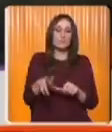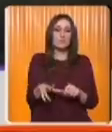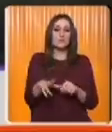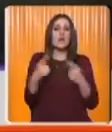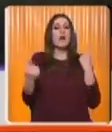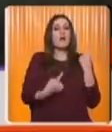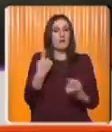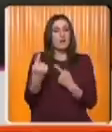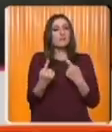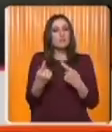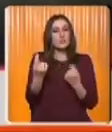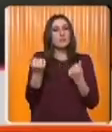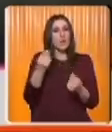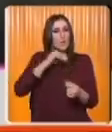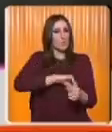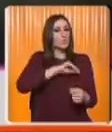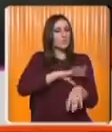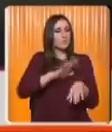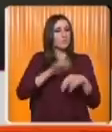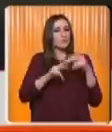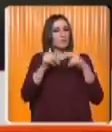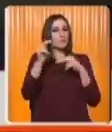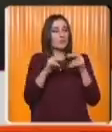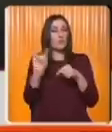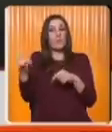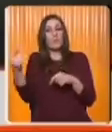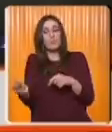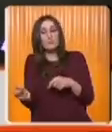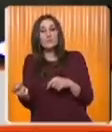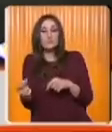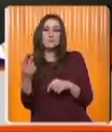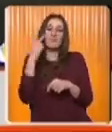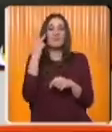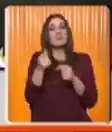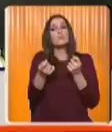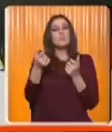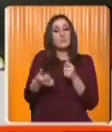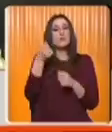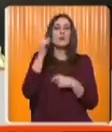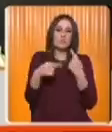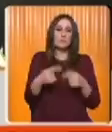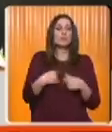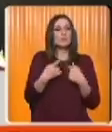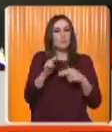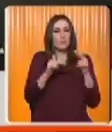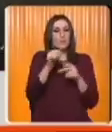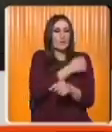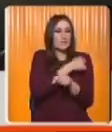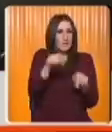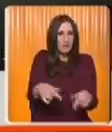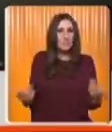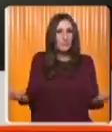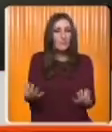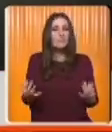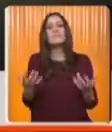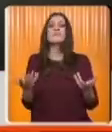aliás, alguns até fizeram lá bom dinheiro à conta da construção civil. Outros, pelo menos, tiveram uma vida melhor e conseguiram depois construir uma casinha cá. Portanto, é